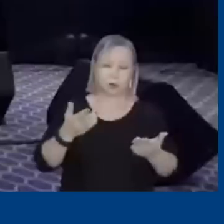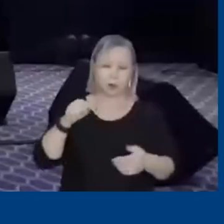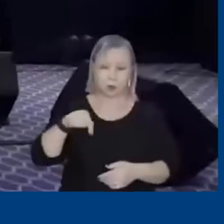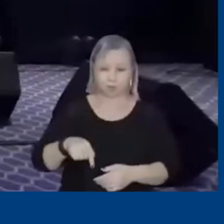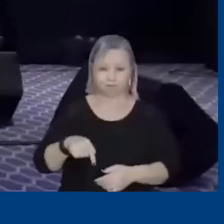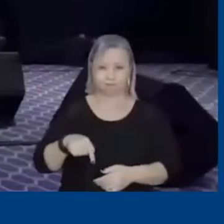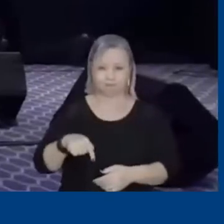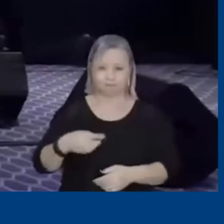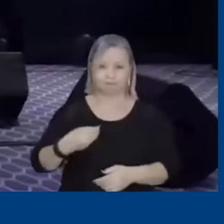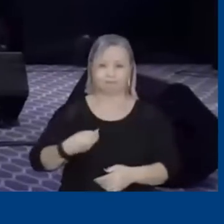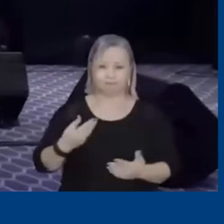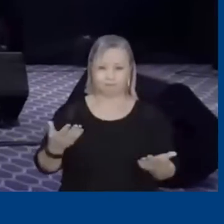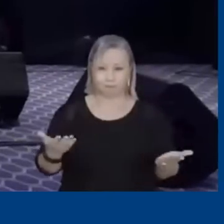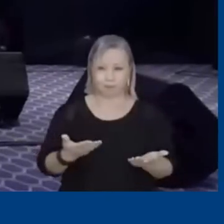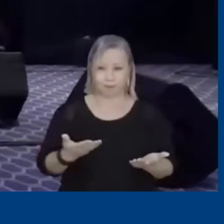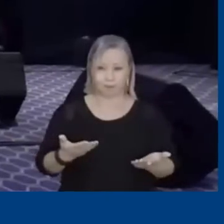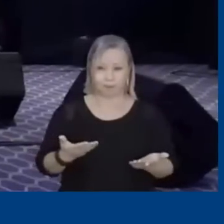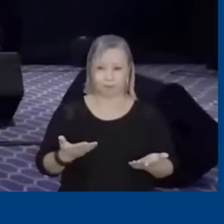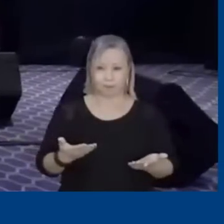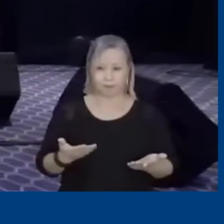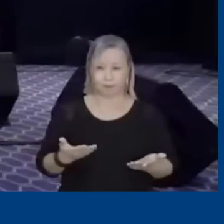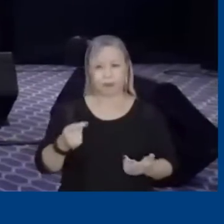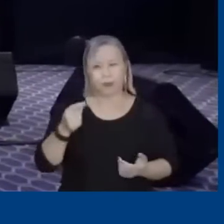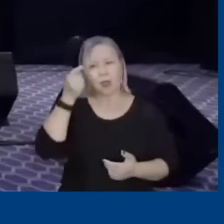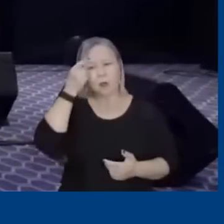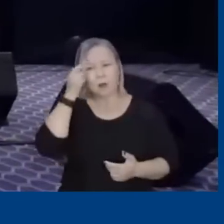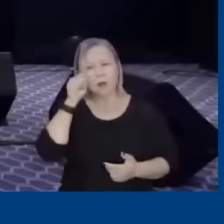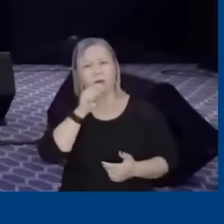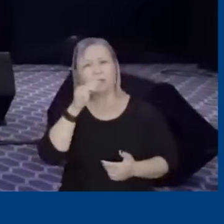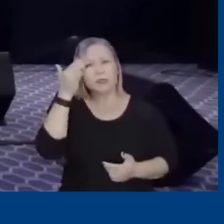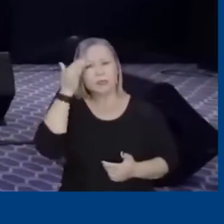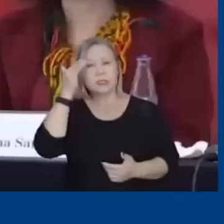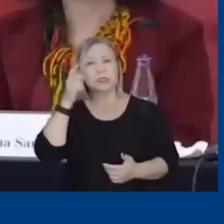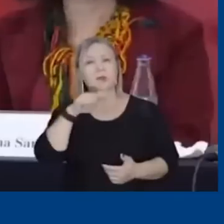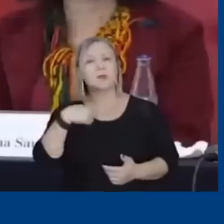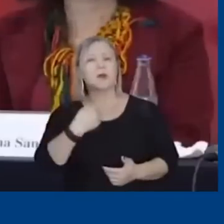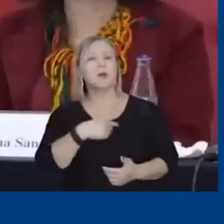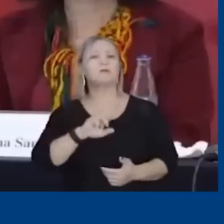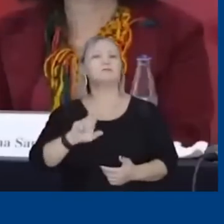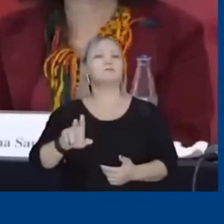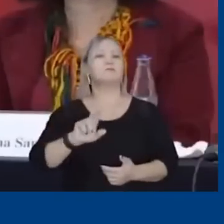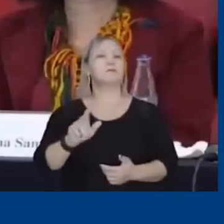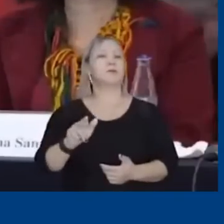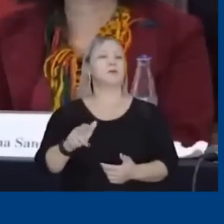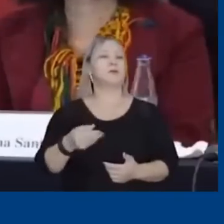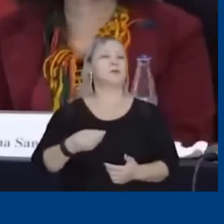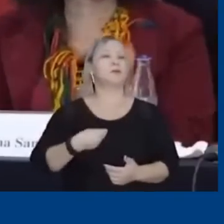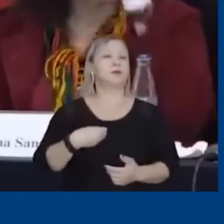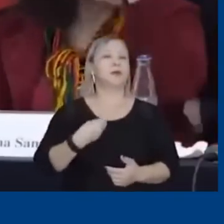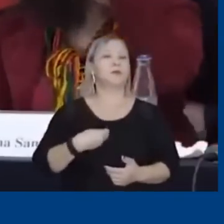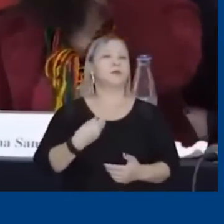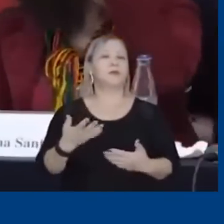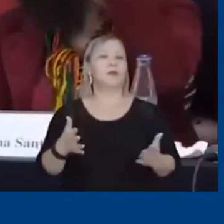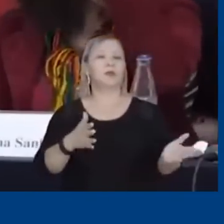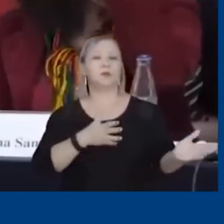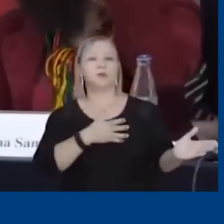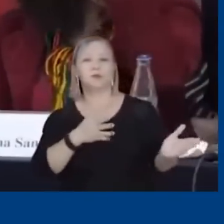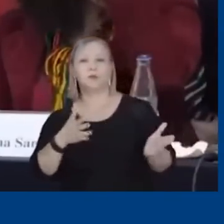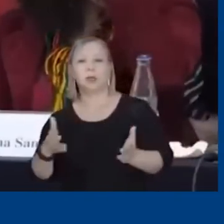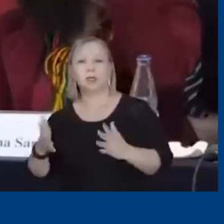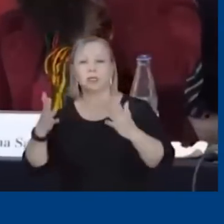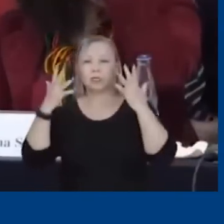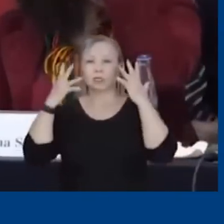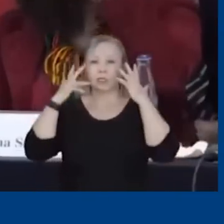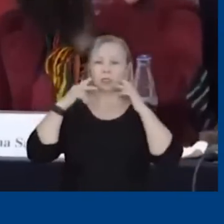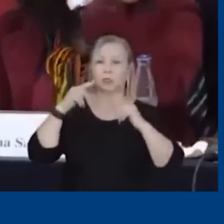Lula. Eu penso que vocês sabem que nós não estamos vivendo um período de normalidade no nosso